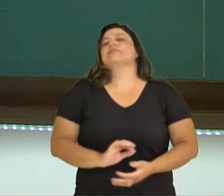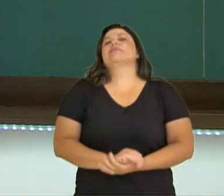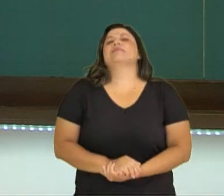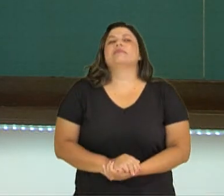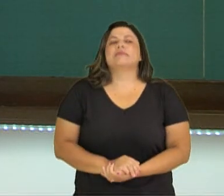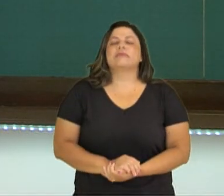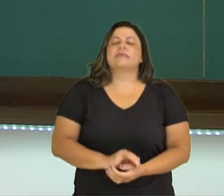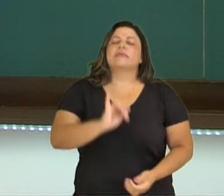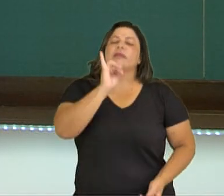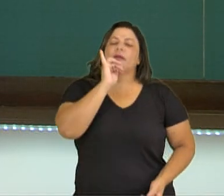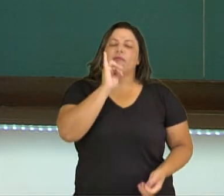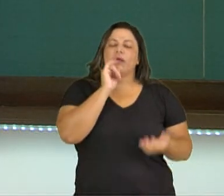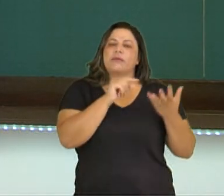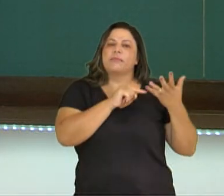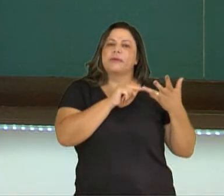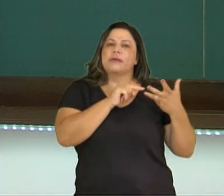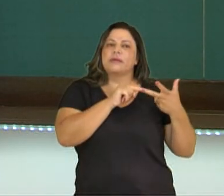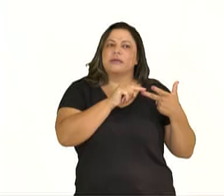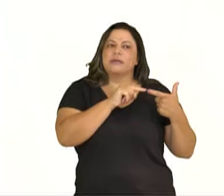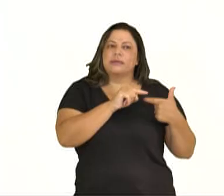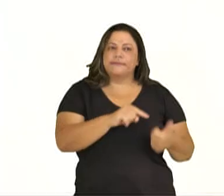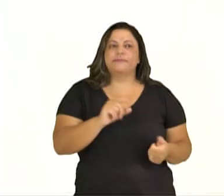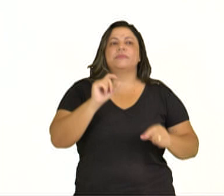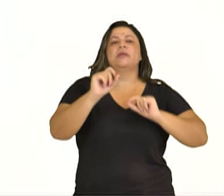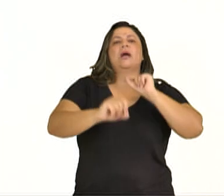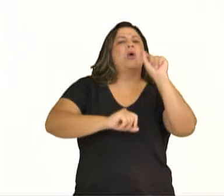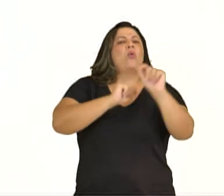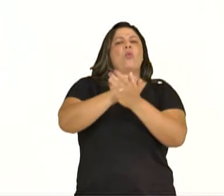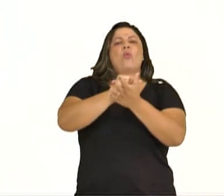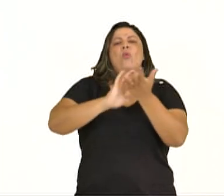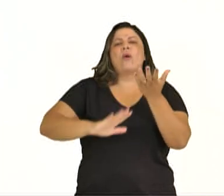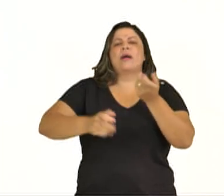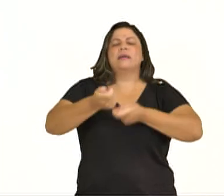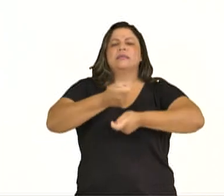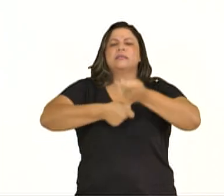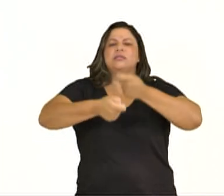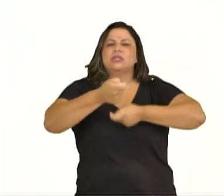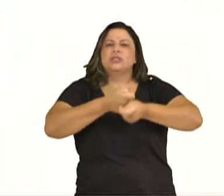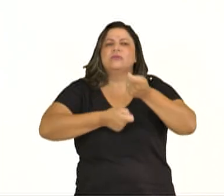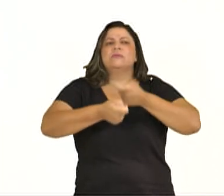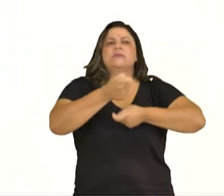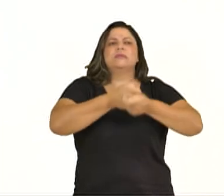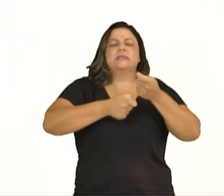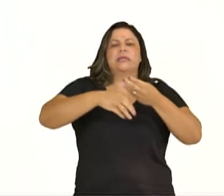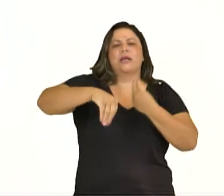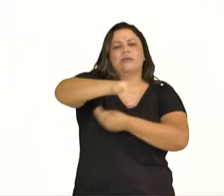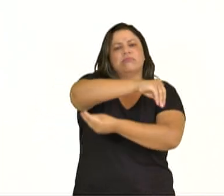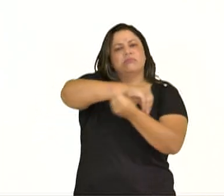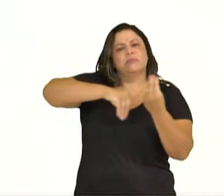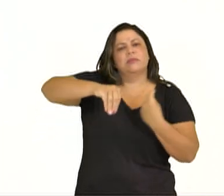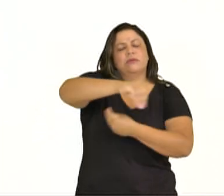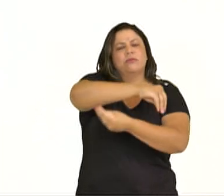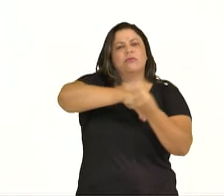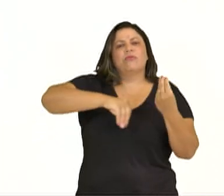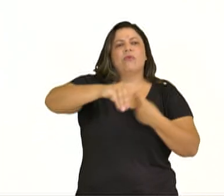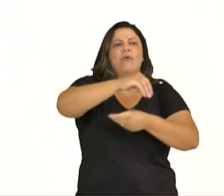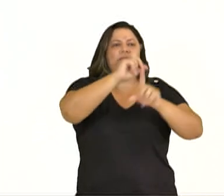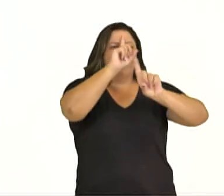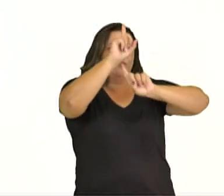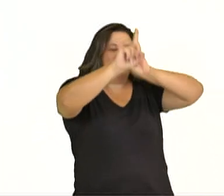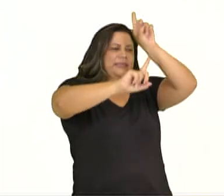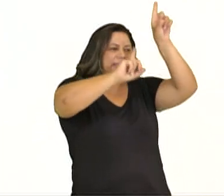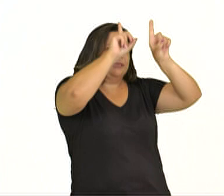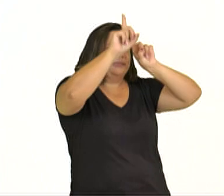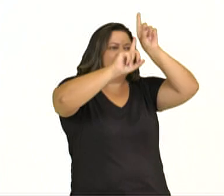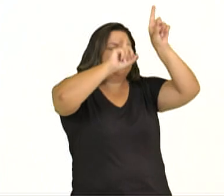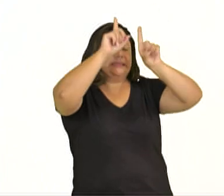ter vários exemplos em relação a isso. E que atividades econômicas estão envolvidas nessa ideia do